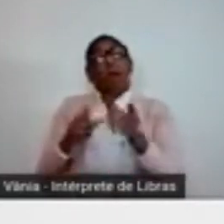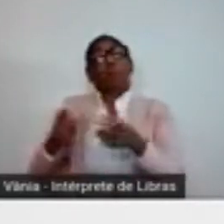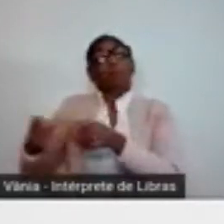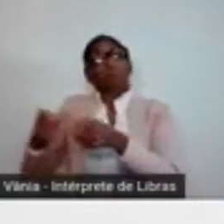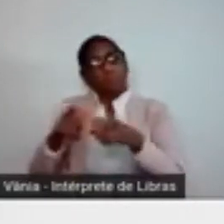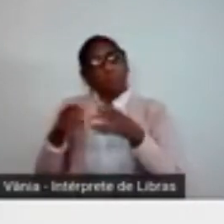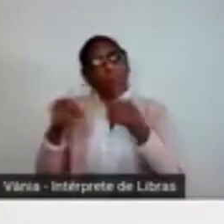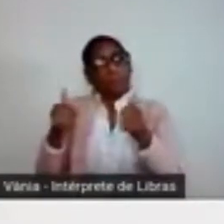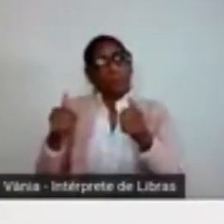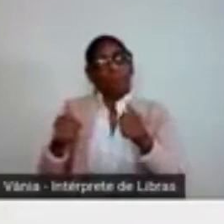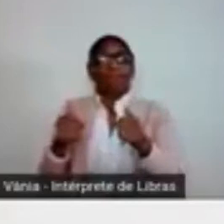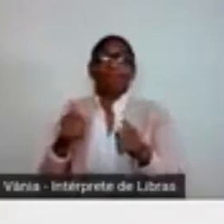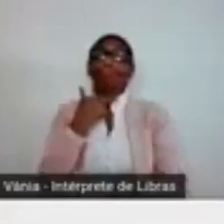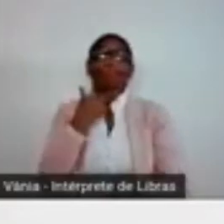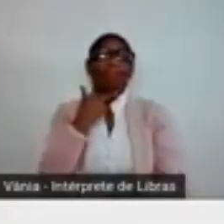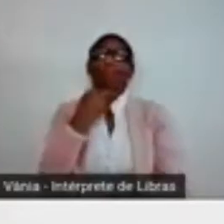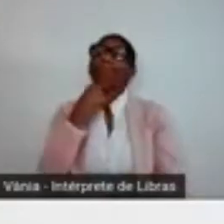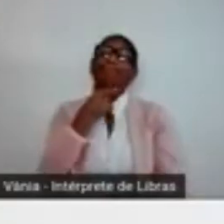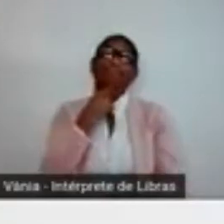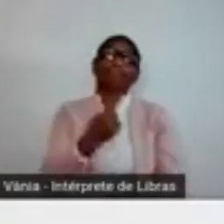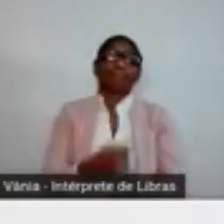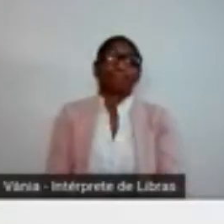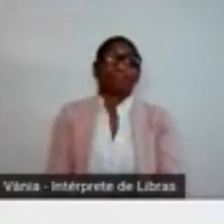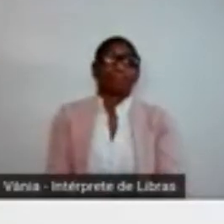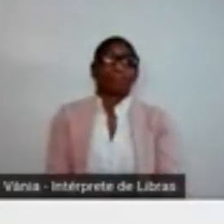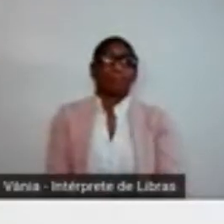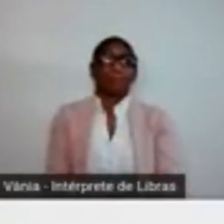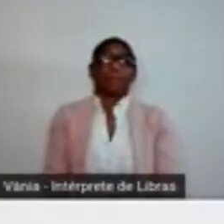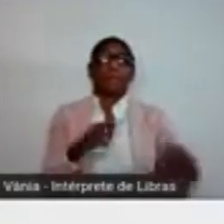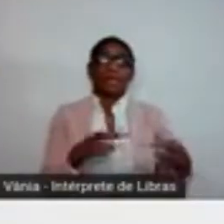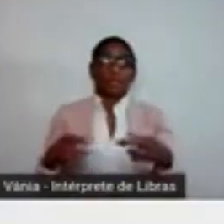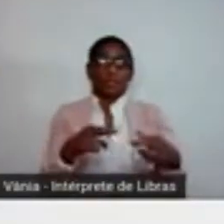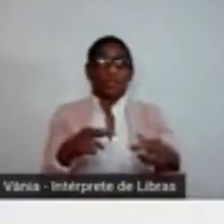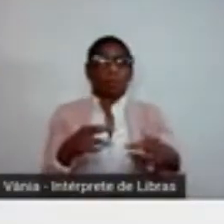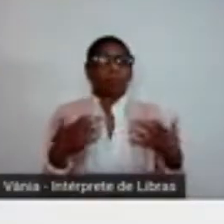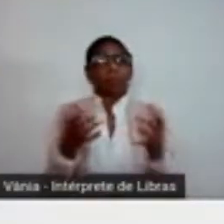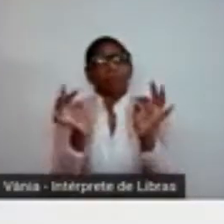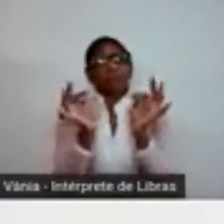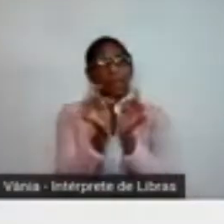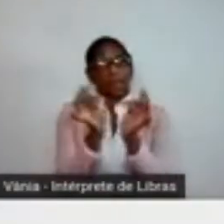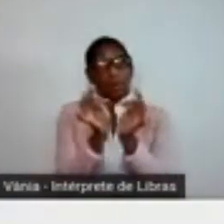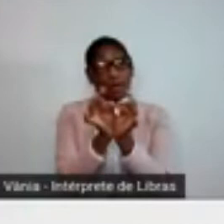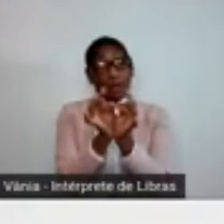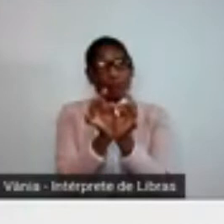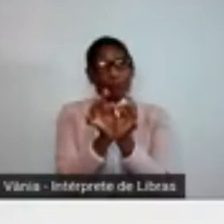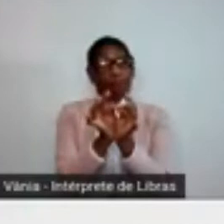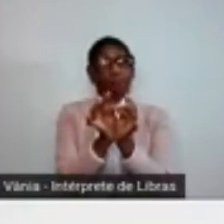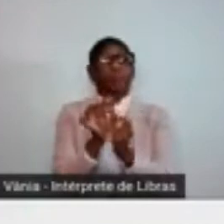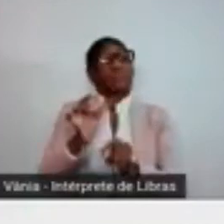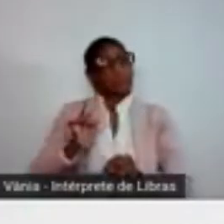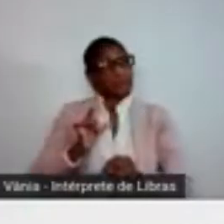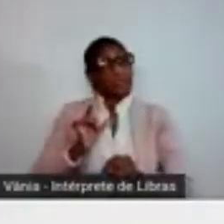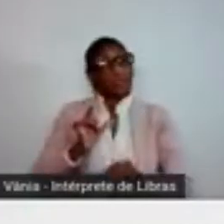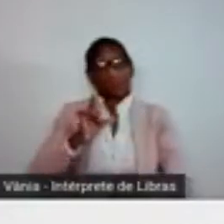foram indeferidos. E sobre as regiões, só para salientar aqui, né, Taquara, embora tenha tido um número de